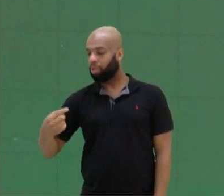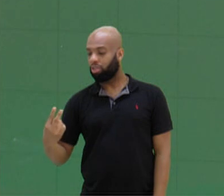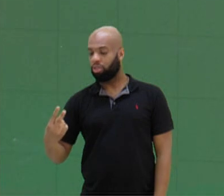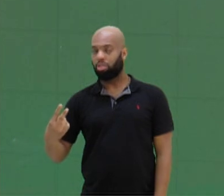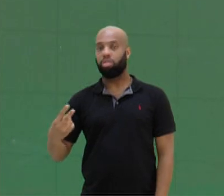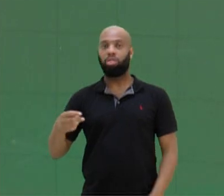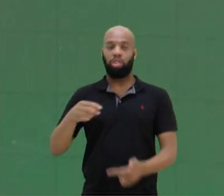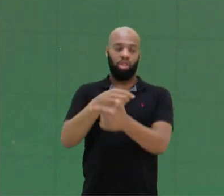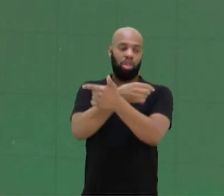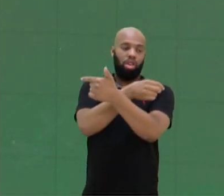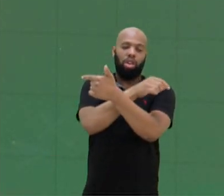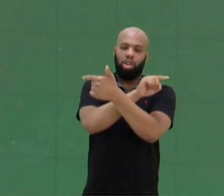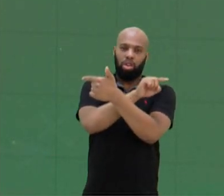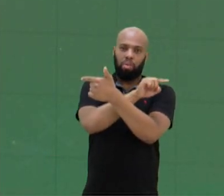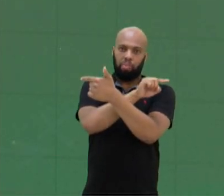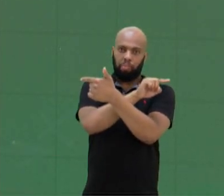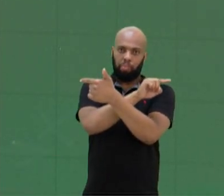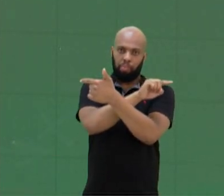X duas linhas.